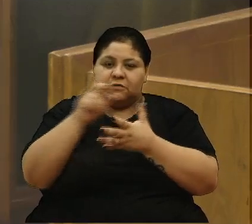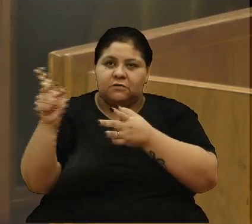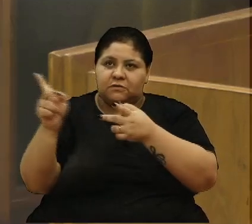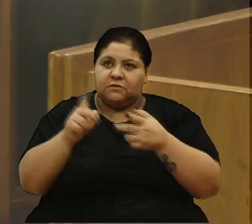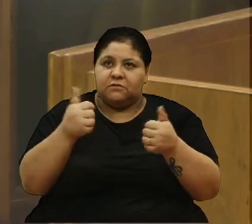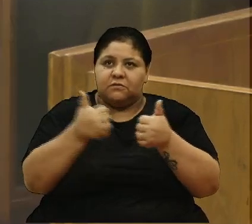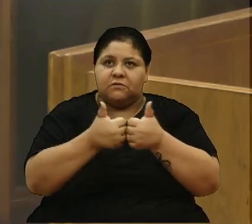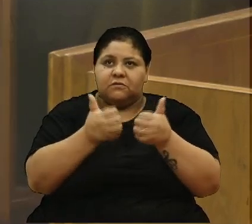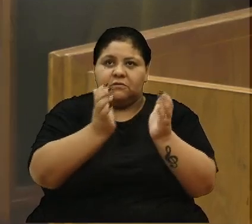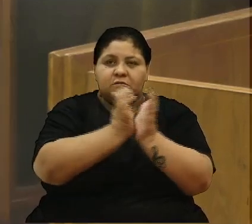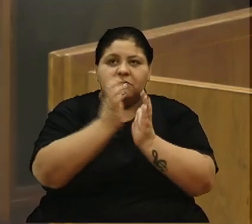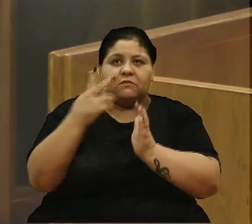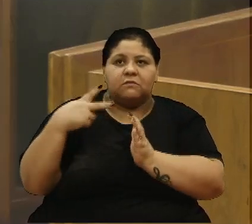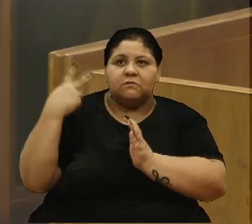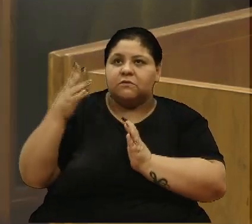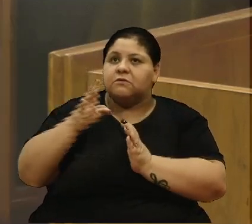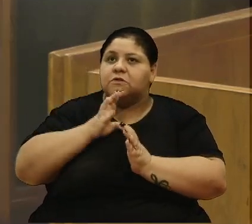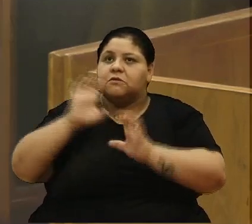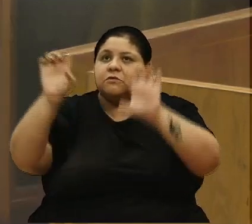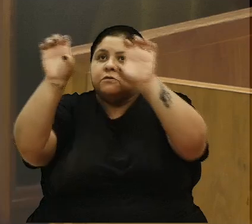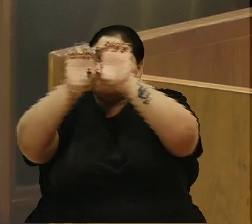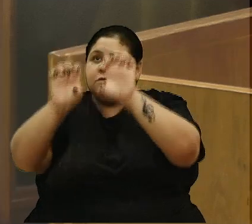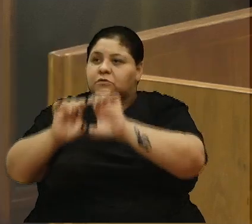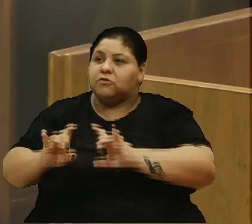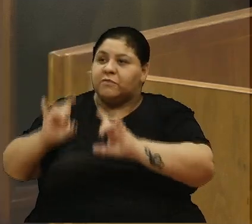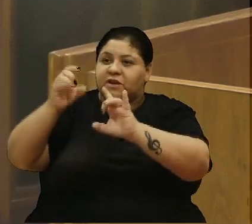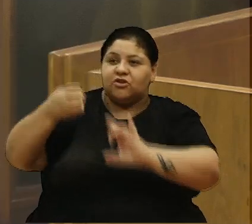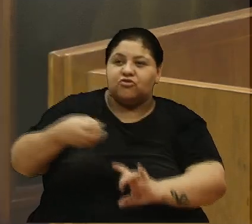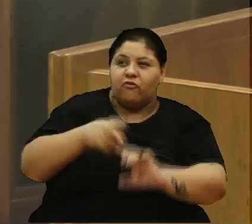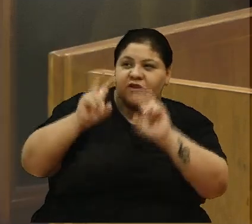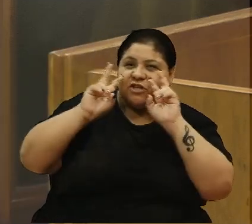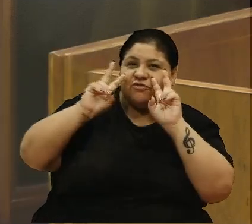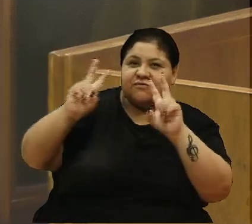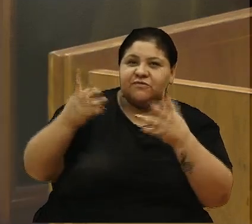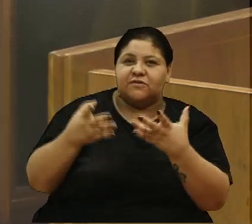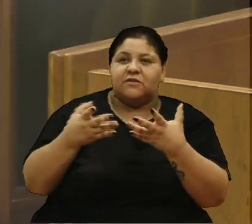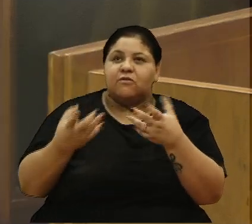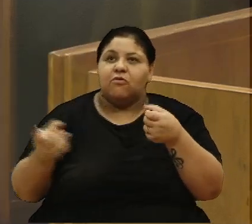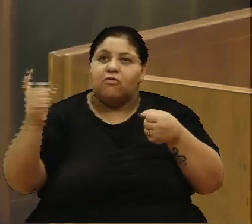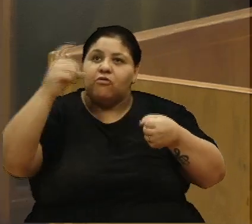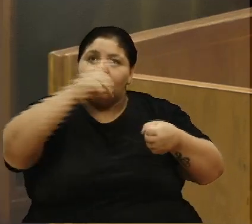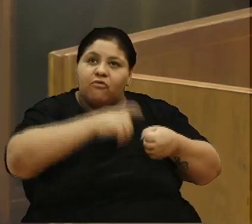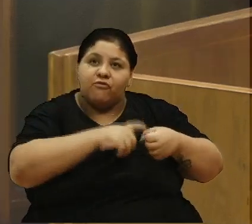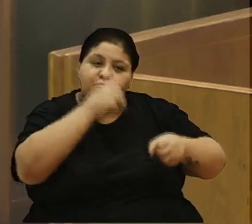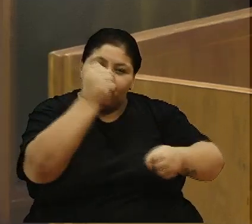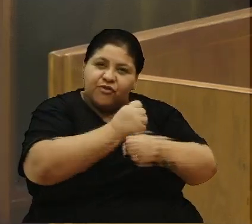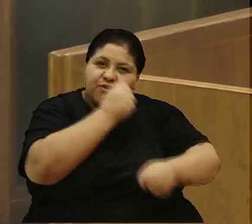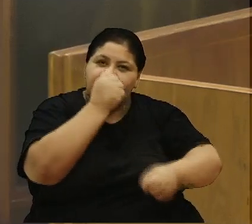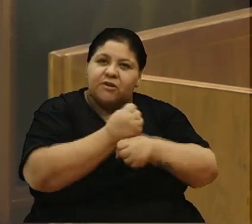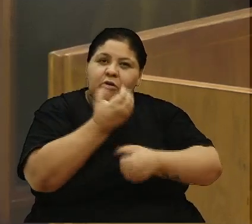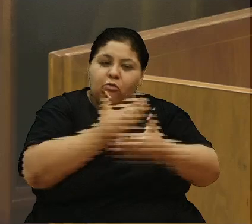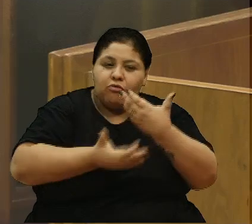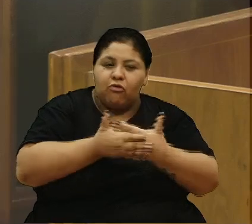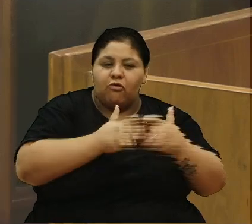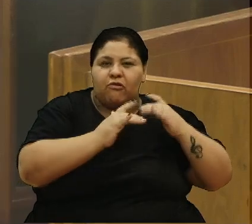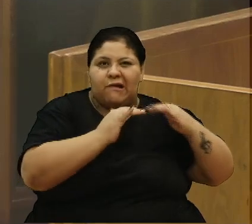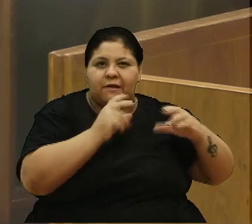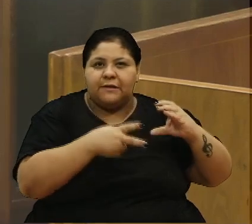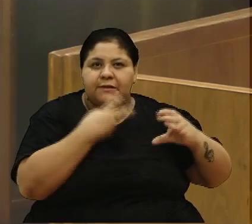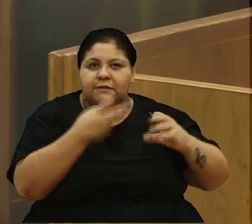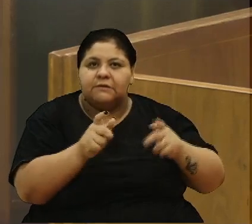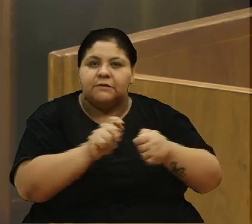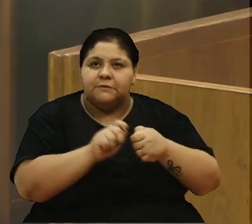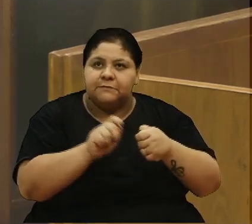colegas vereadores, para conhecer a estrutura do prédio novo, quando a gente viu, né, que voltariam aquelas obras com toda a mobilização que a Câmara